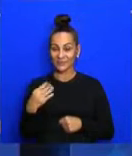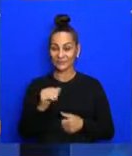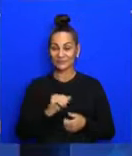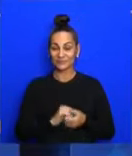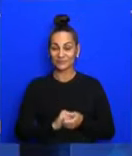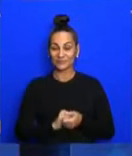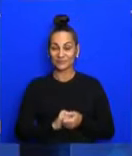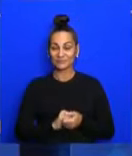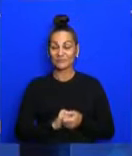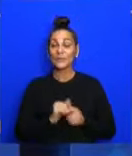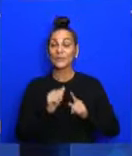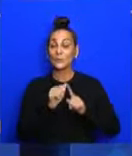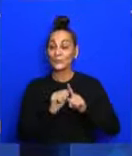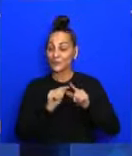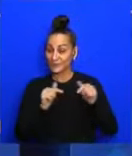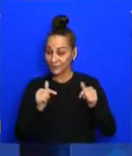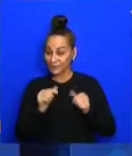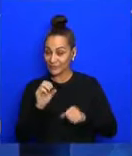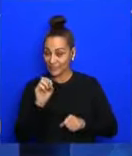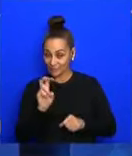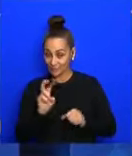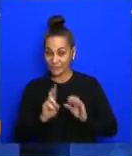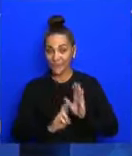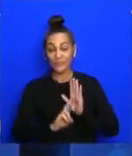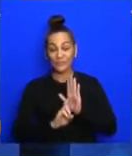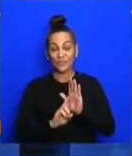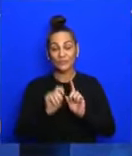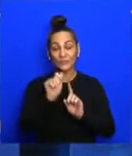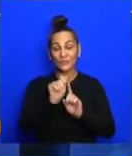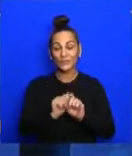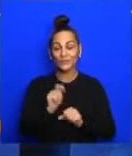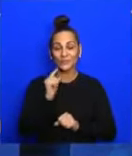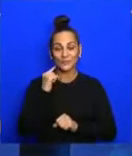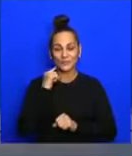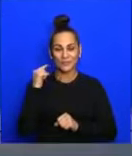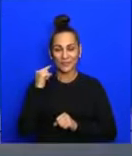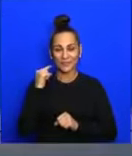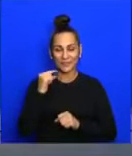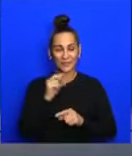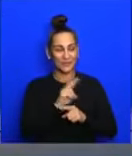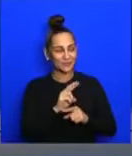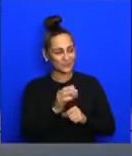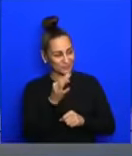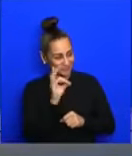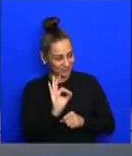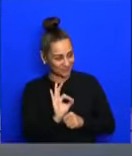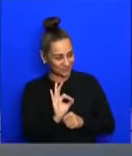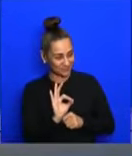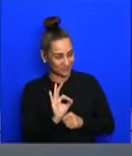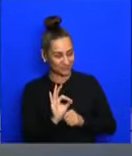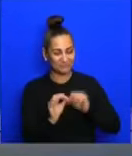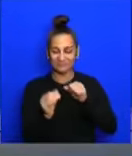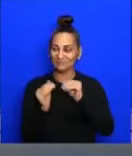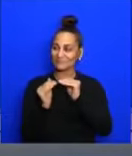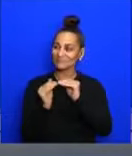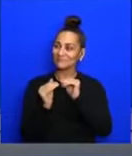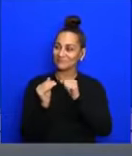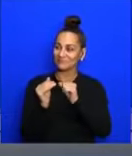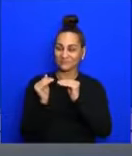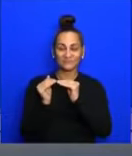14. A dezena do mês da sorte 05 correspondente ao mês de maio. Confirmou, auditores? Sim,